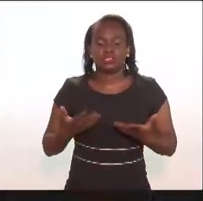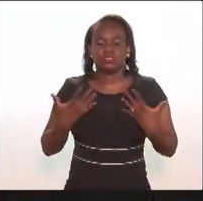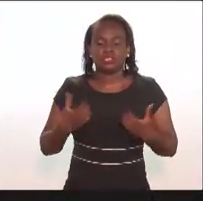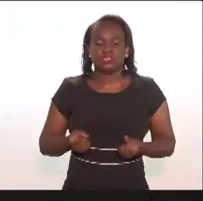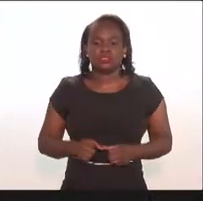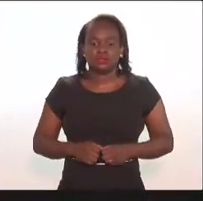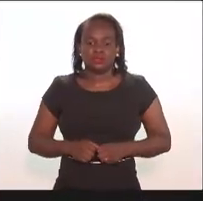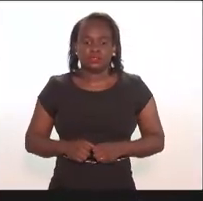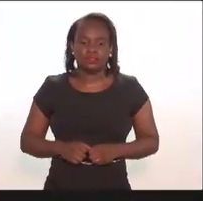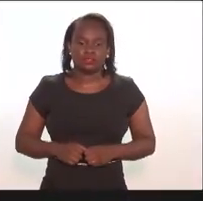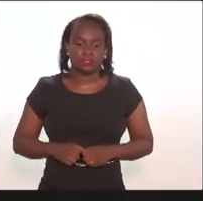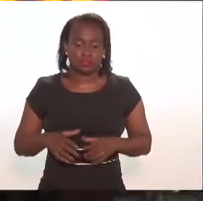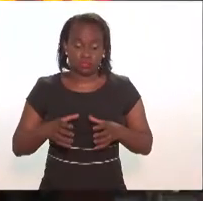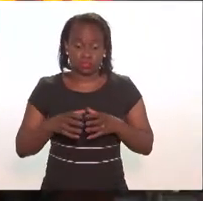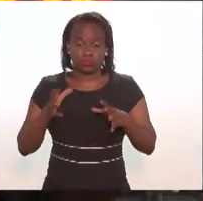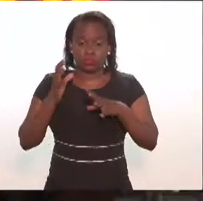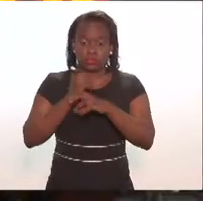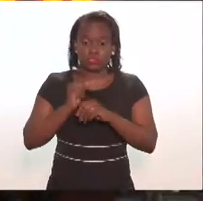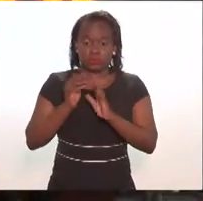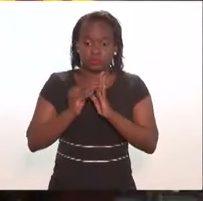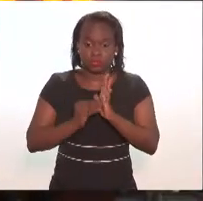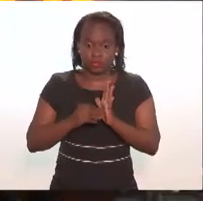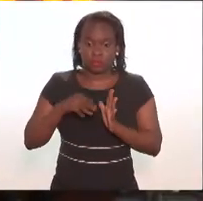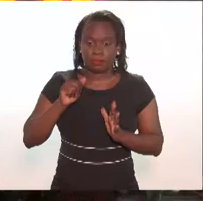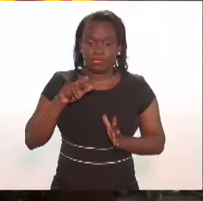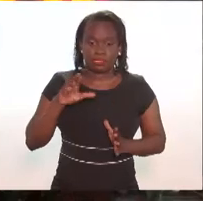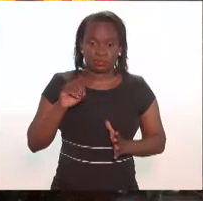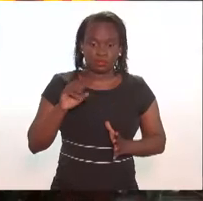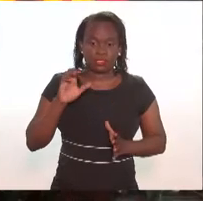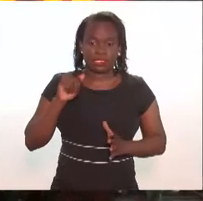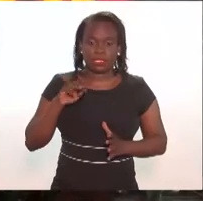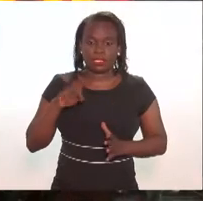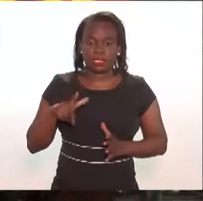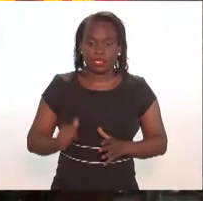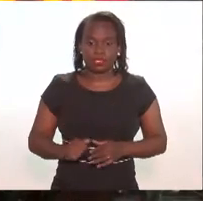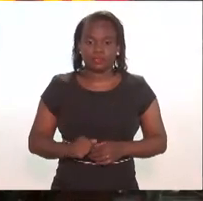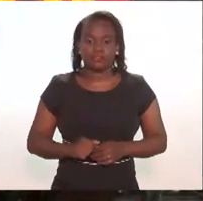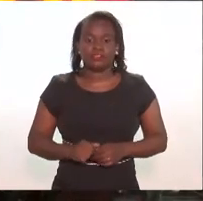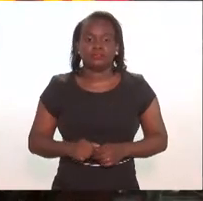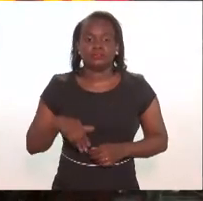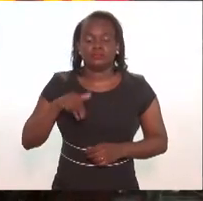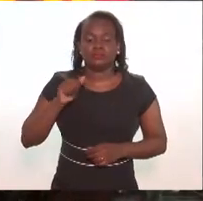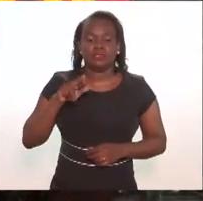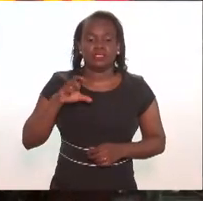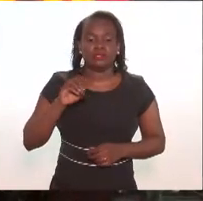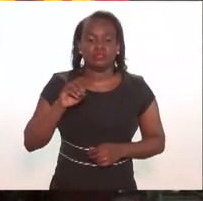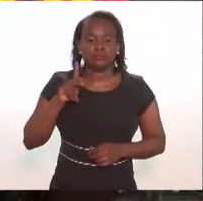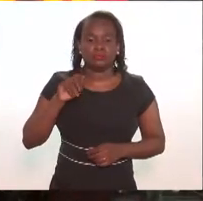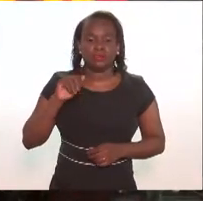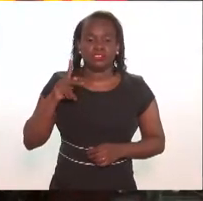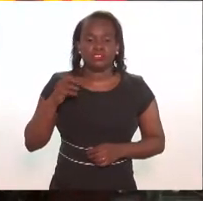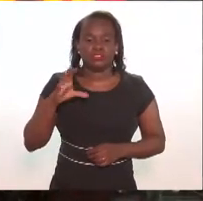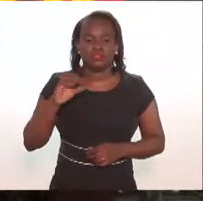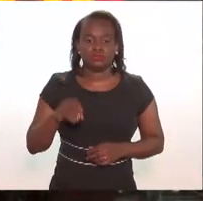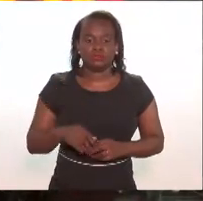favorável. Pela Comissão de Orçamento, deputado Márcio Canella. Deputado Márcio Pacheco.